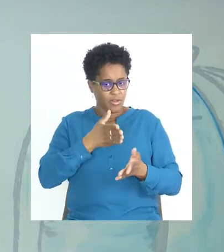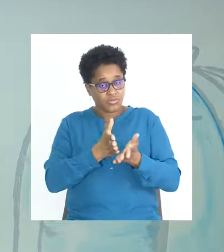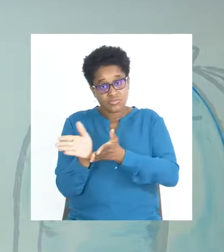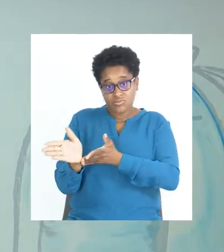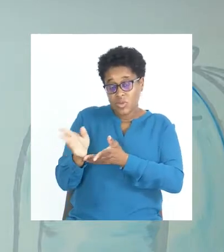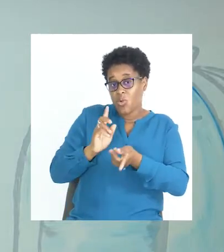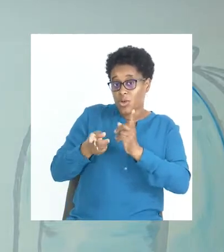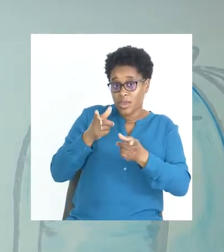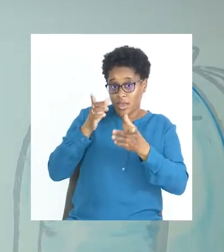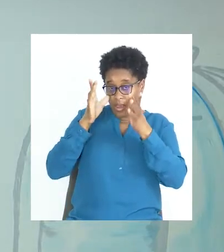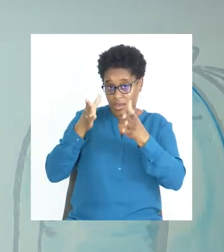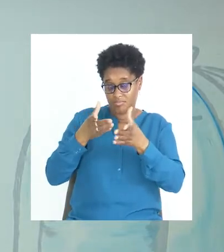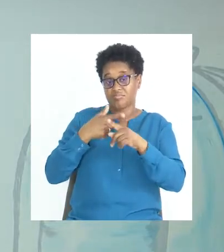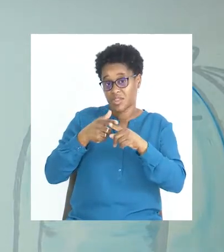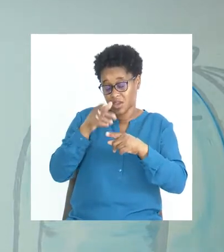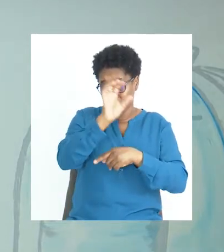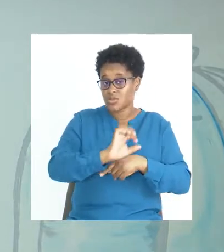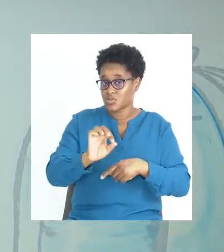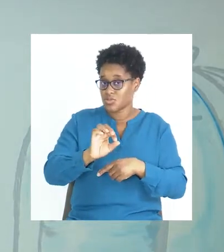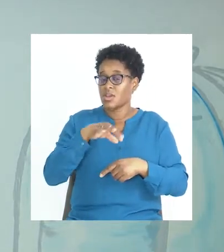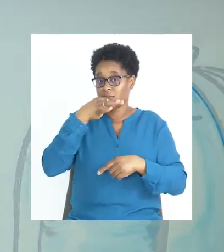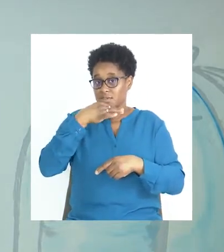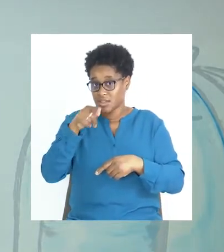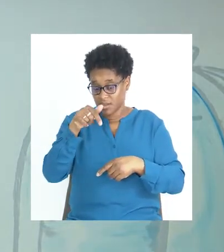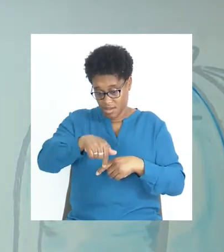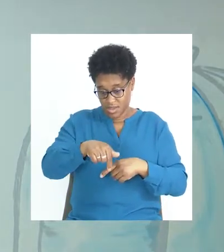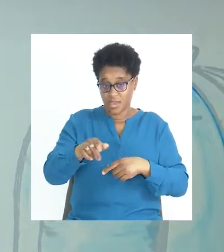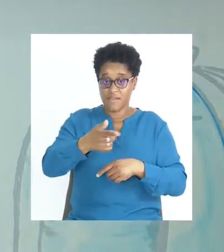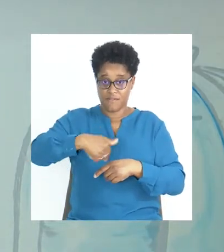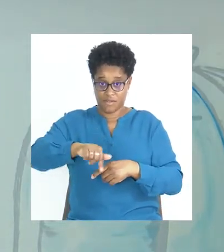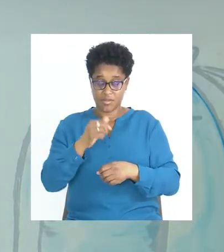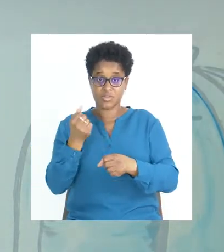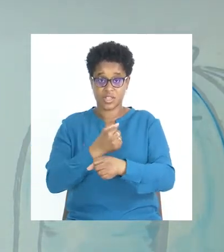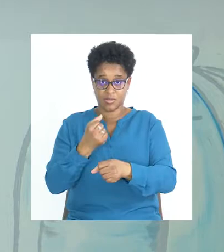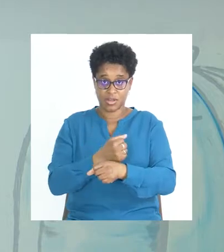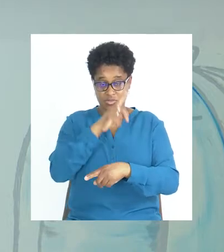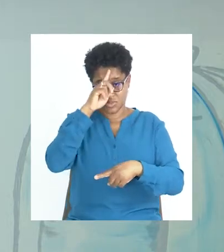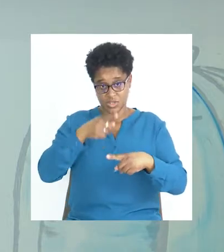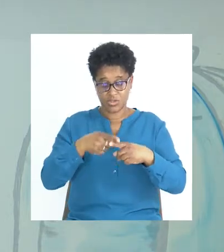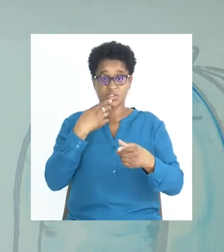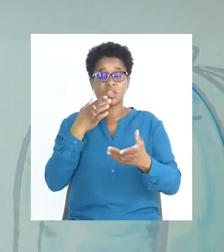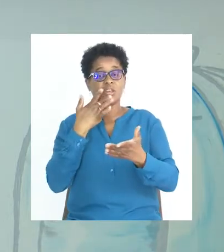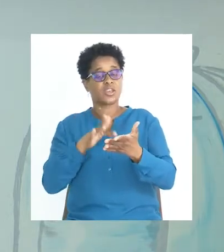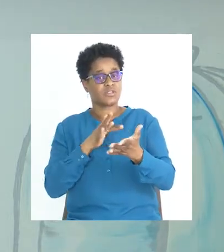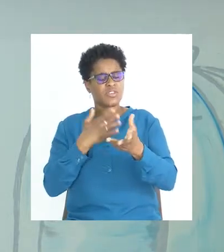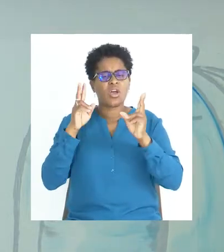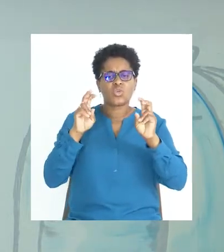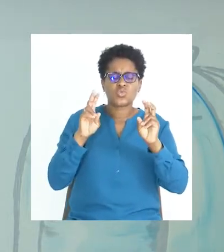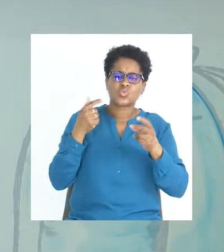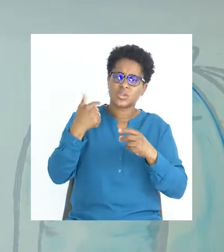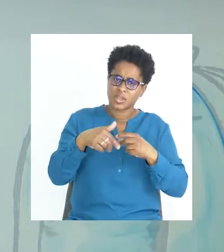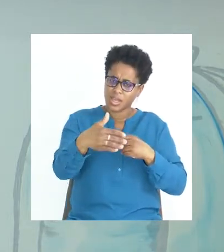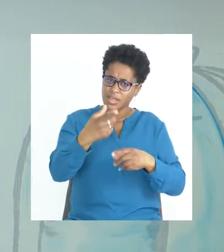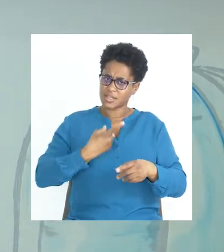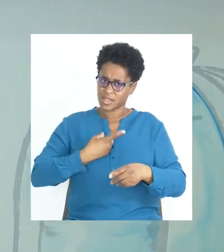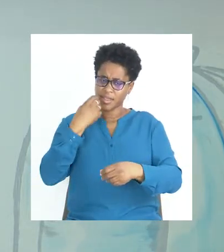desviar daquilo que é a vossa intenção. Por isso, disse que aqui vamos trabalhar os objetivos em vista. O assunto terá